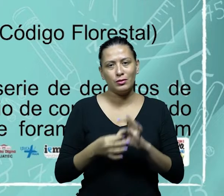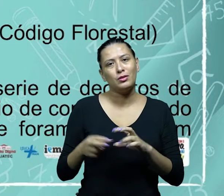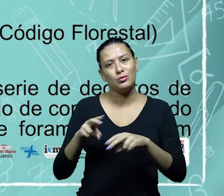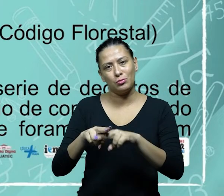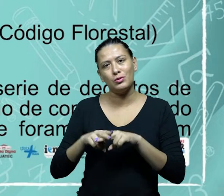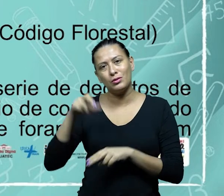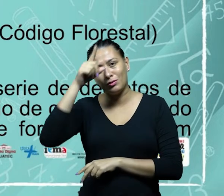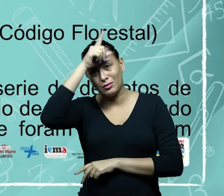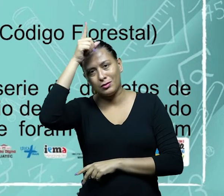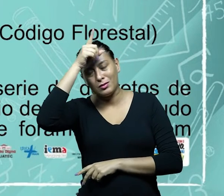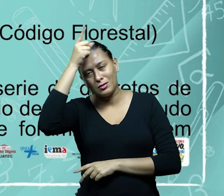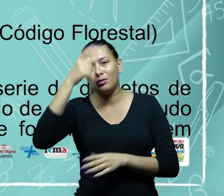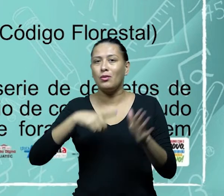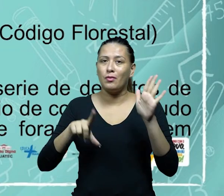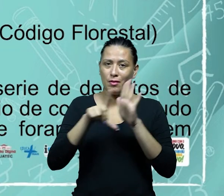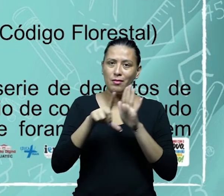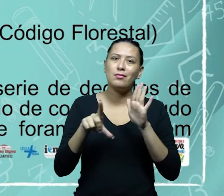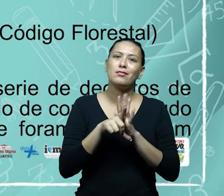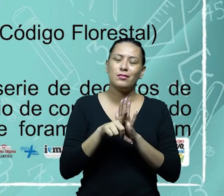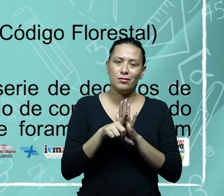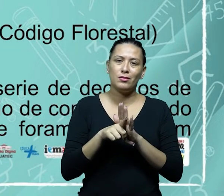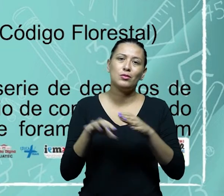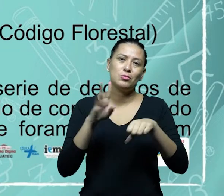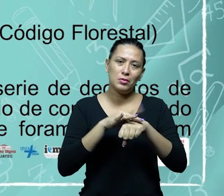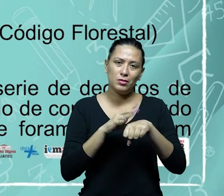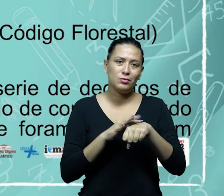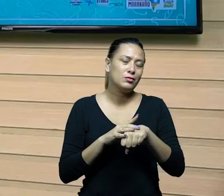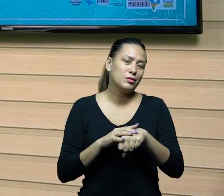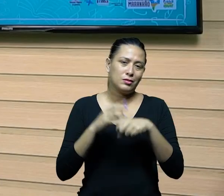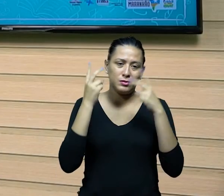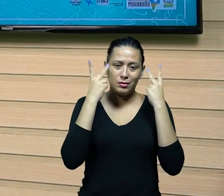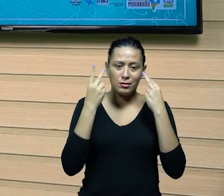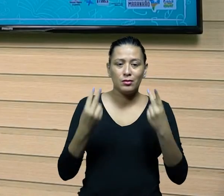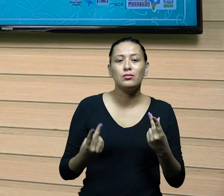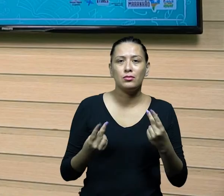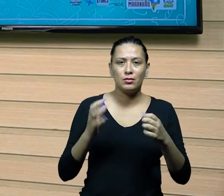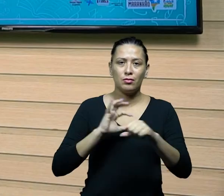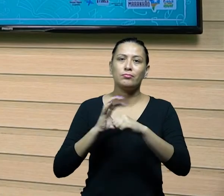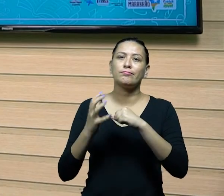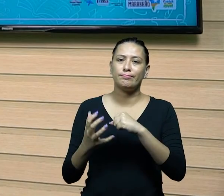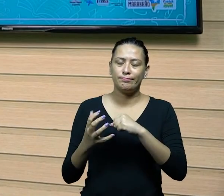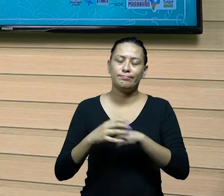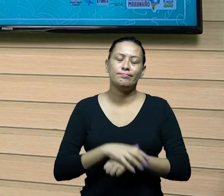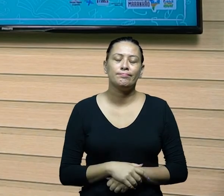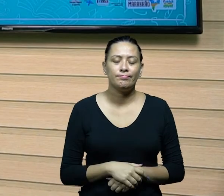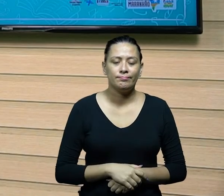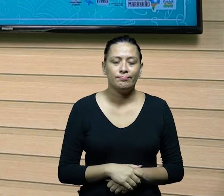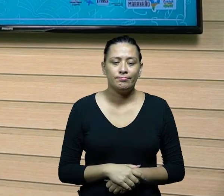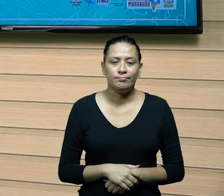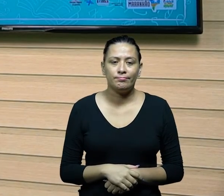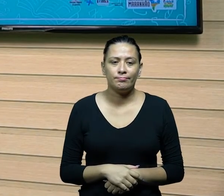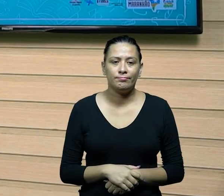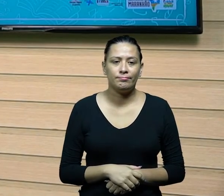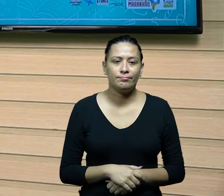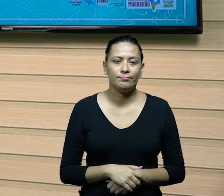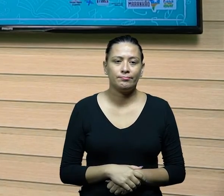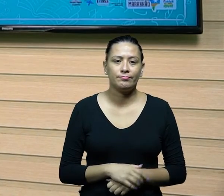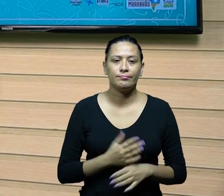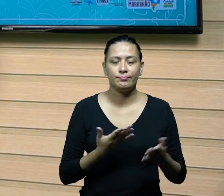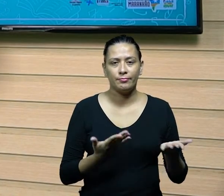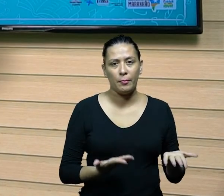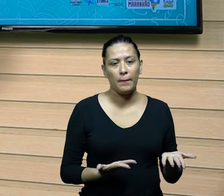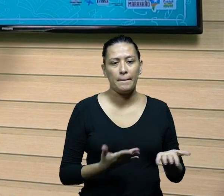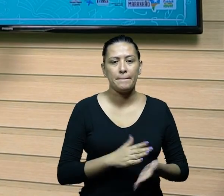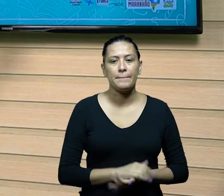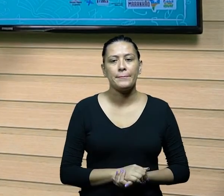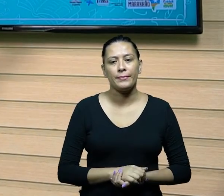foram criadas em função da convite da situação se criou os seus leis em função de uma doença natural